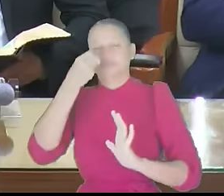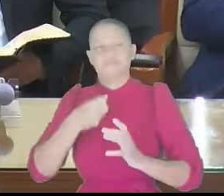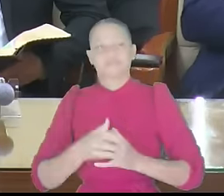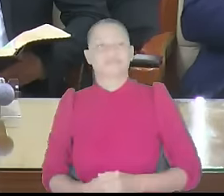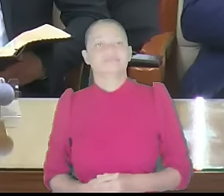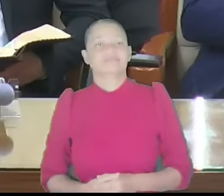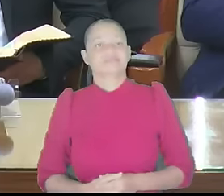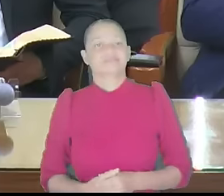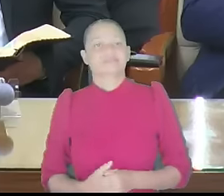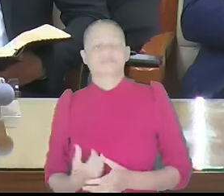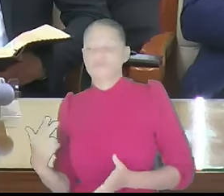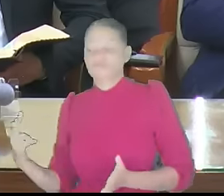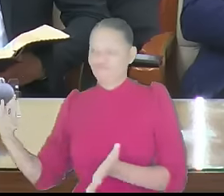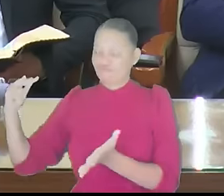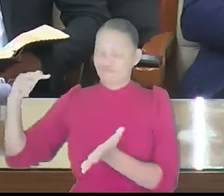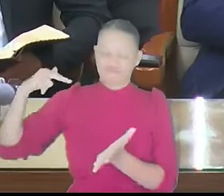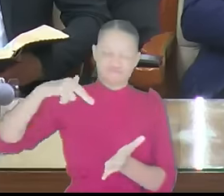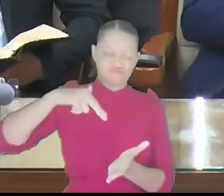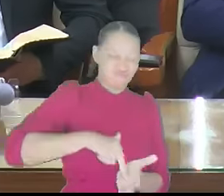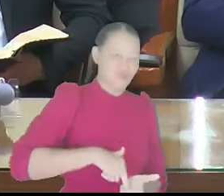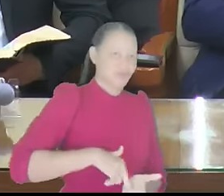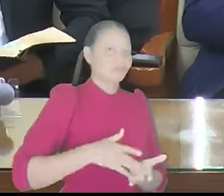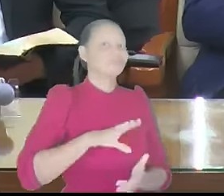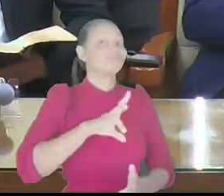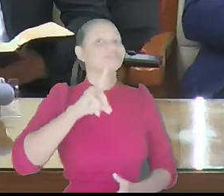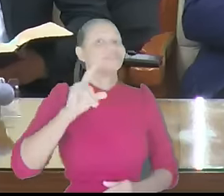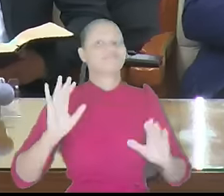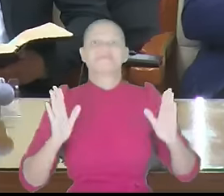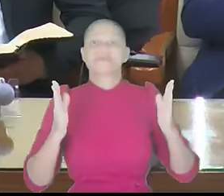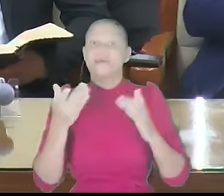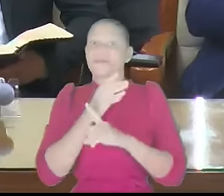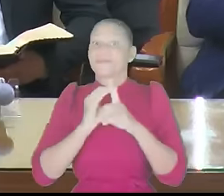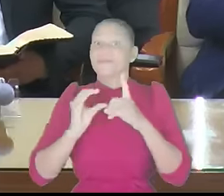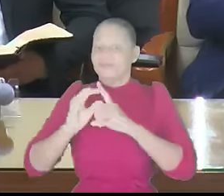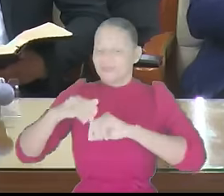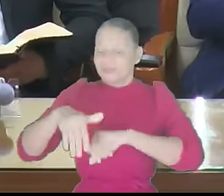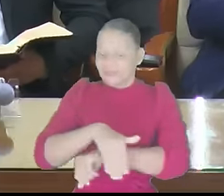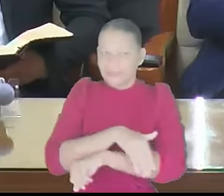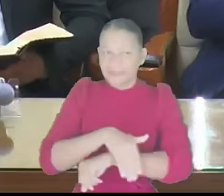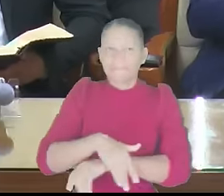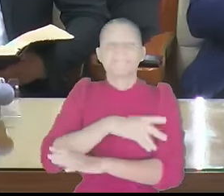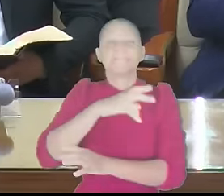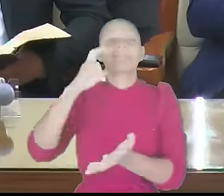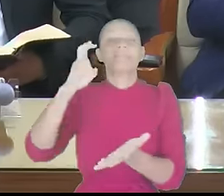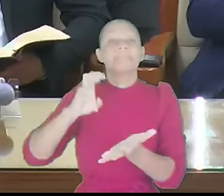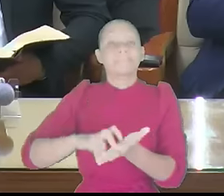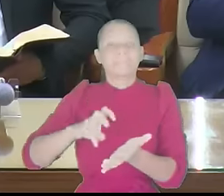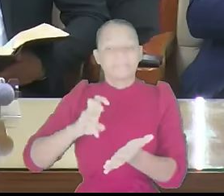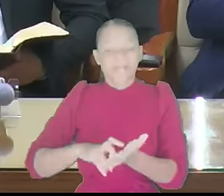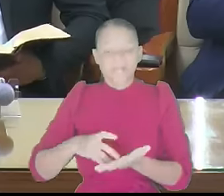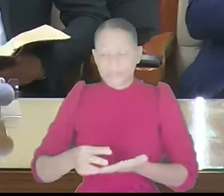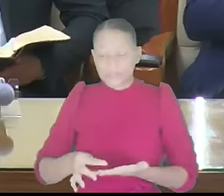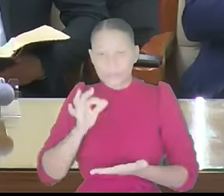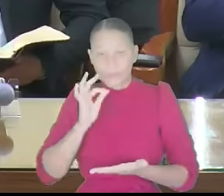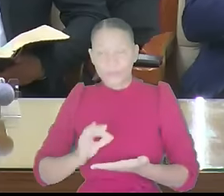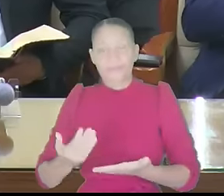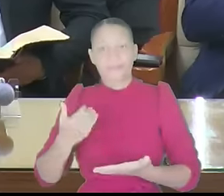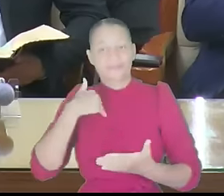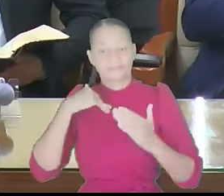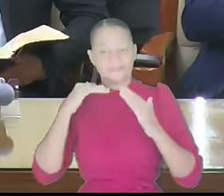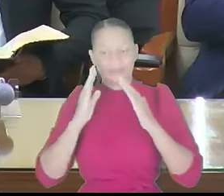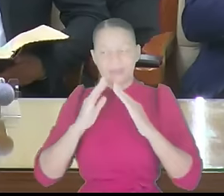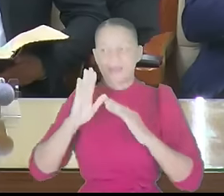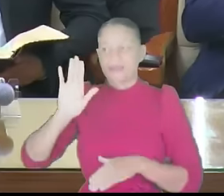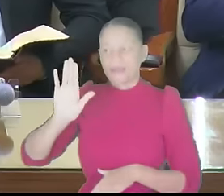Chegou o camarada, dia da festa. De manhã, quando ele foi tomar café lá em casa, eu digo: olha,